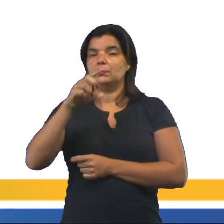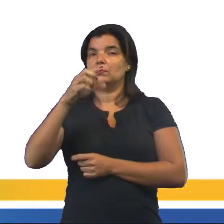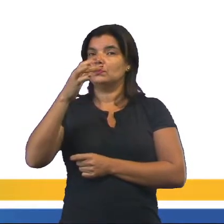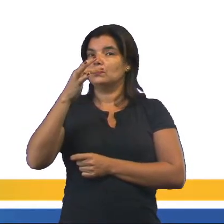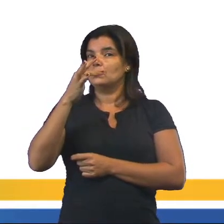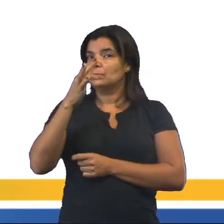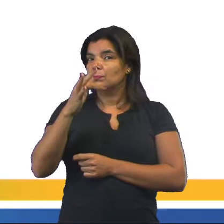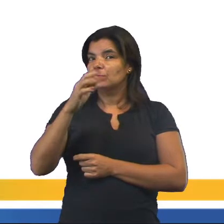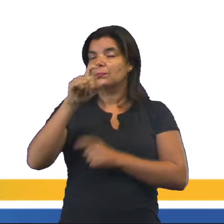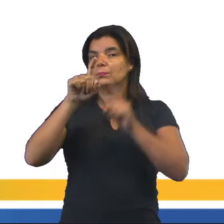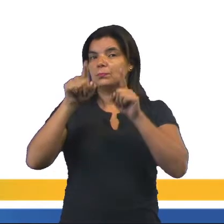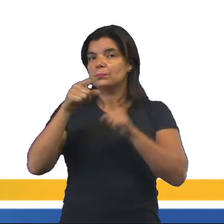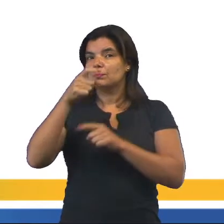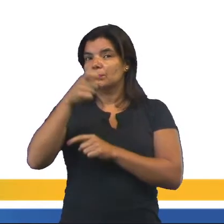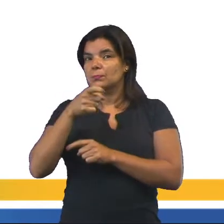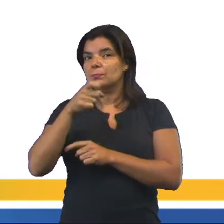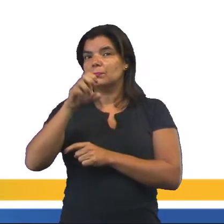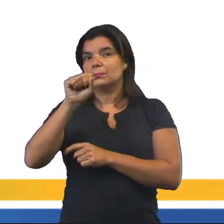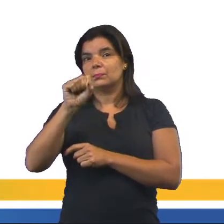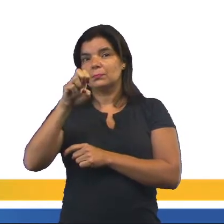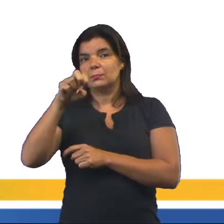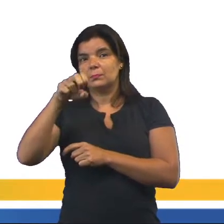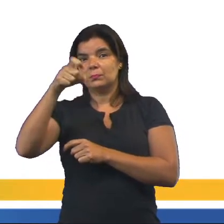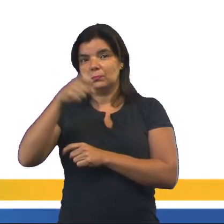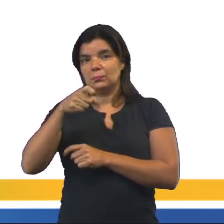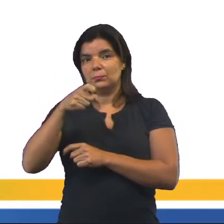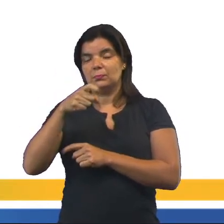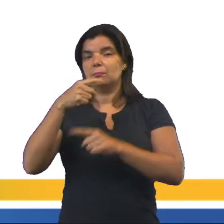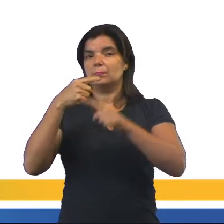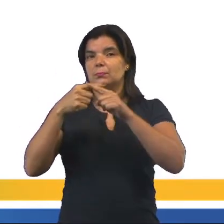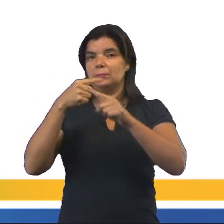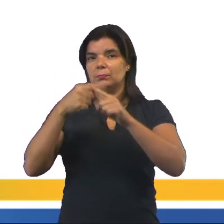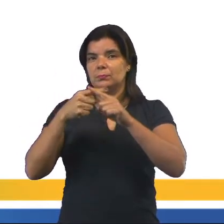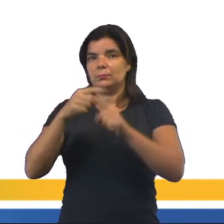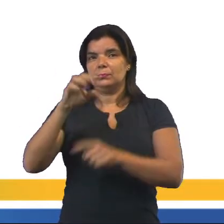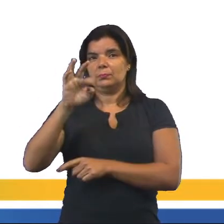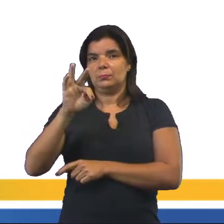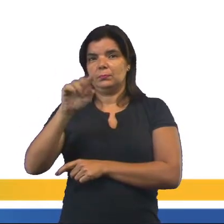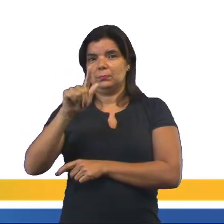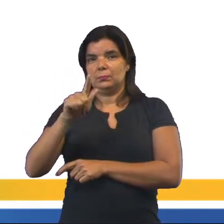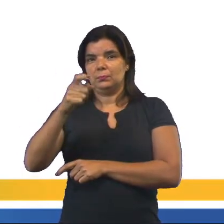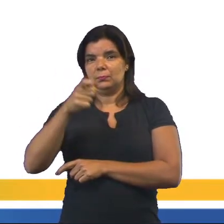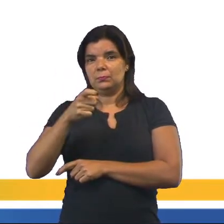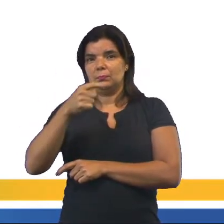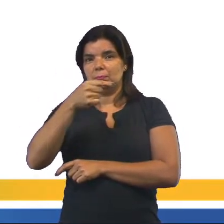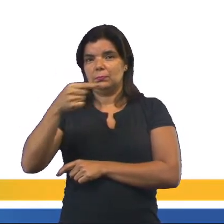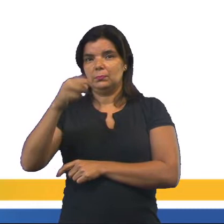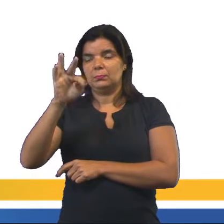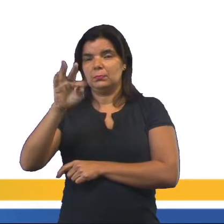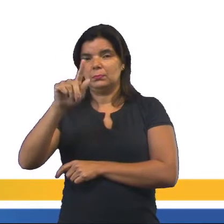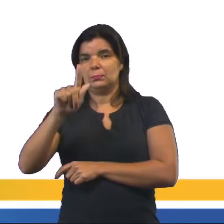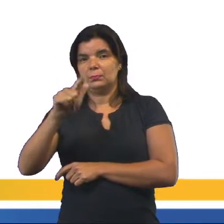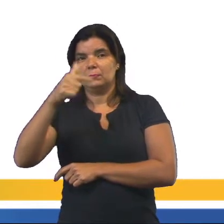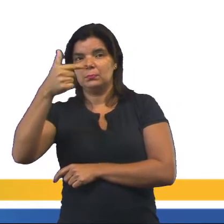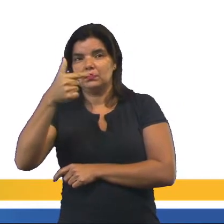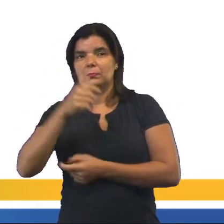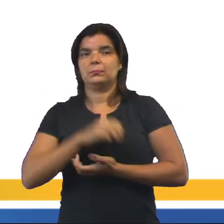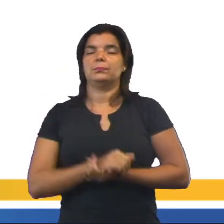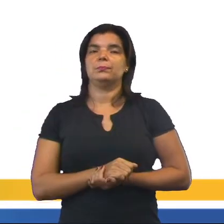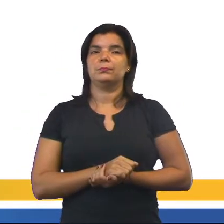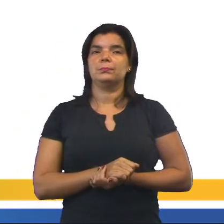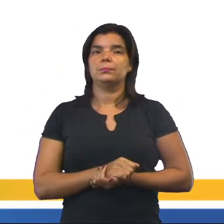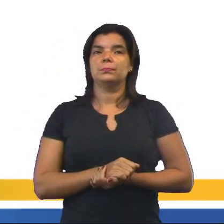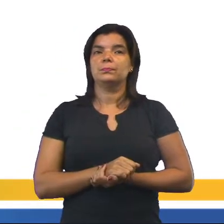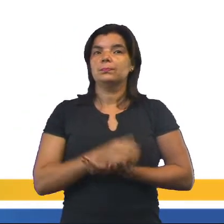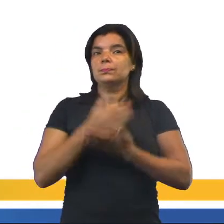de f de x e seno de x vezes tangente de x menos tangente ao